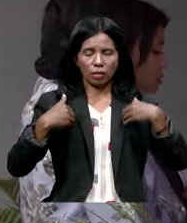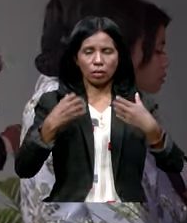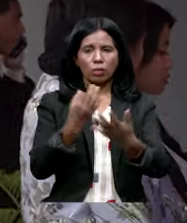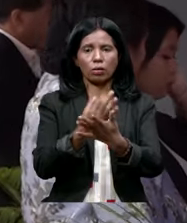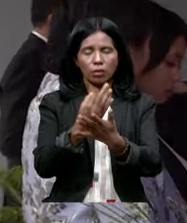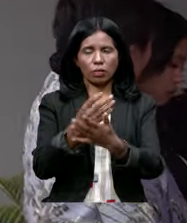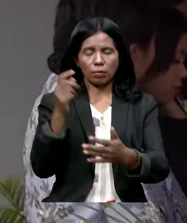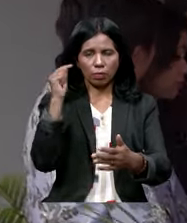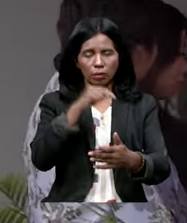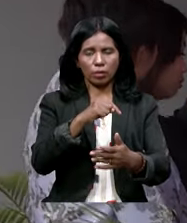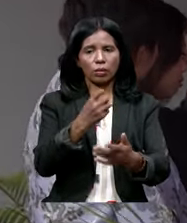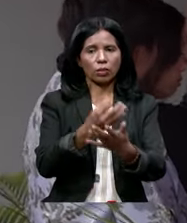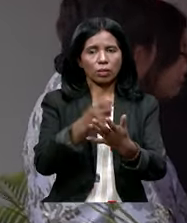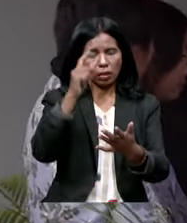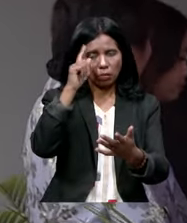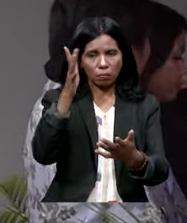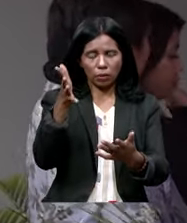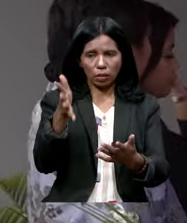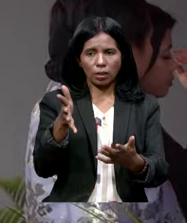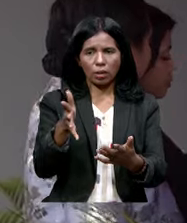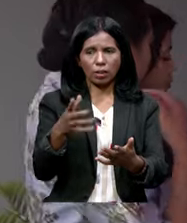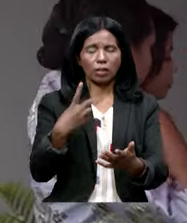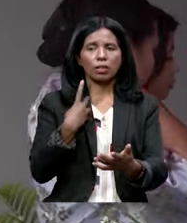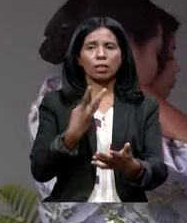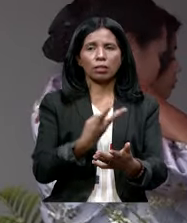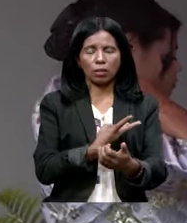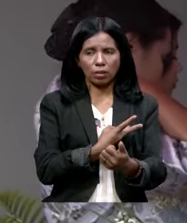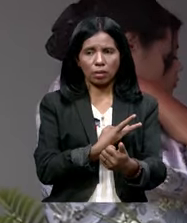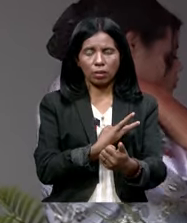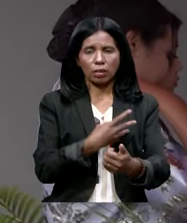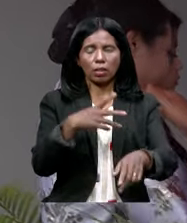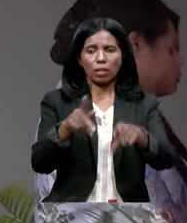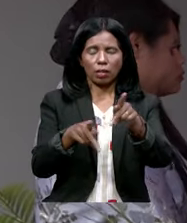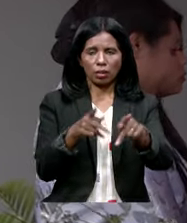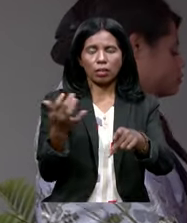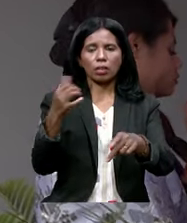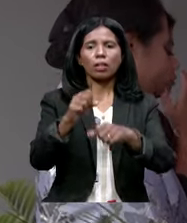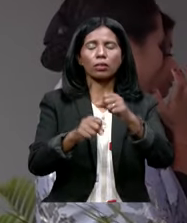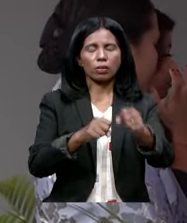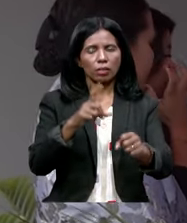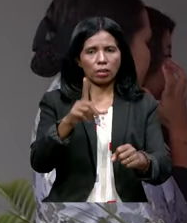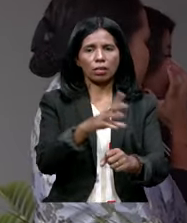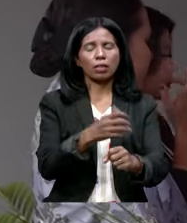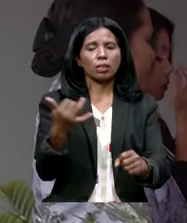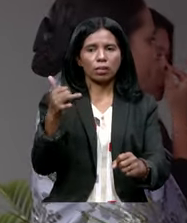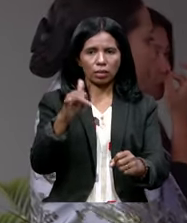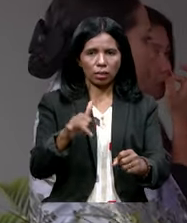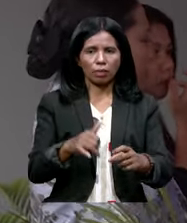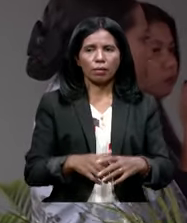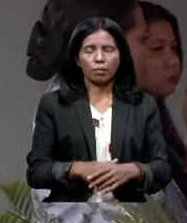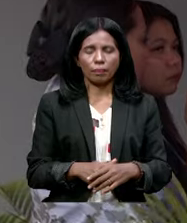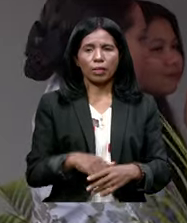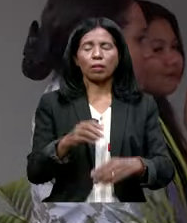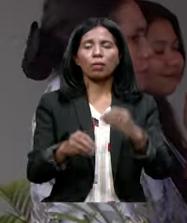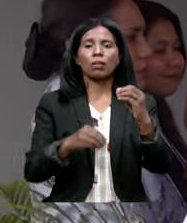falsa, de 50 centavos, e Itaniarai, a comunidade, a sociedade Ninialet. Com